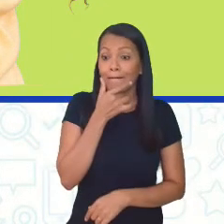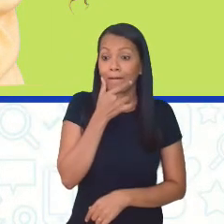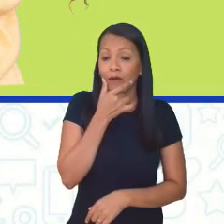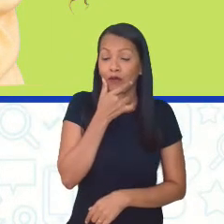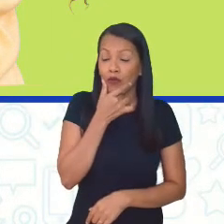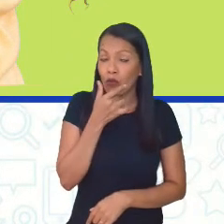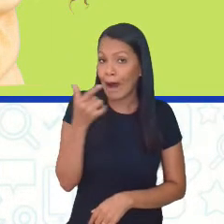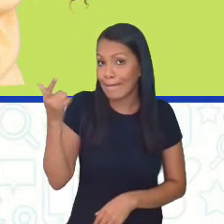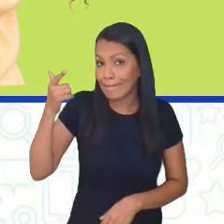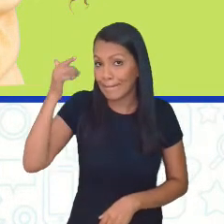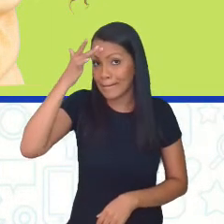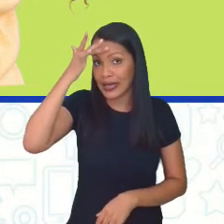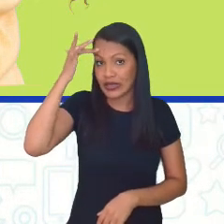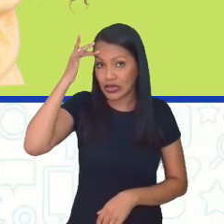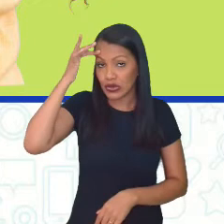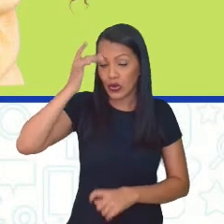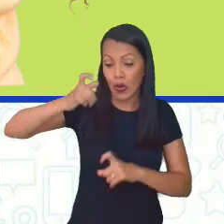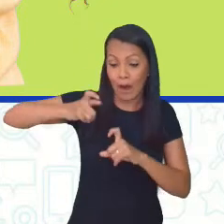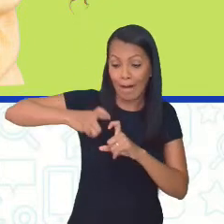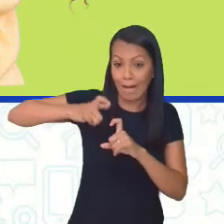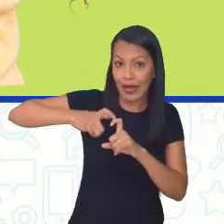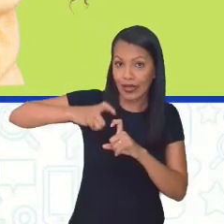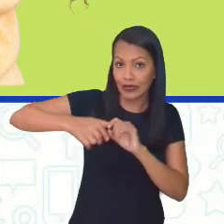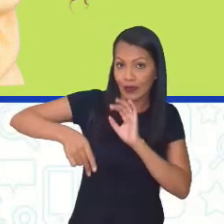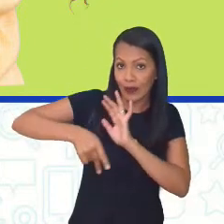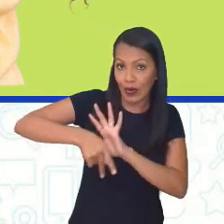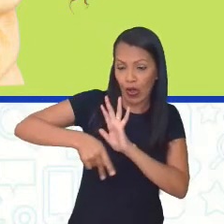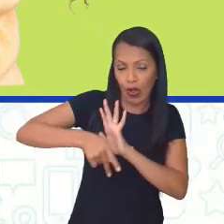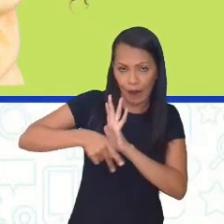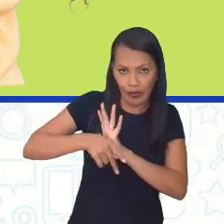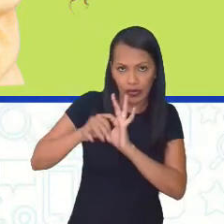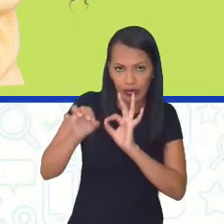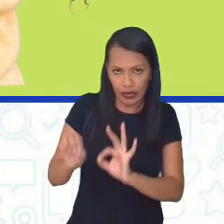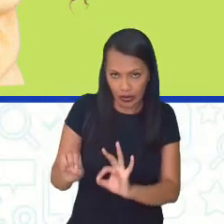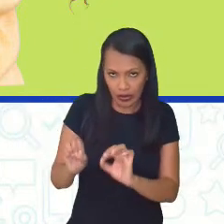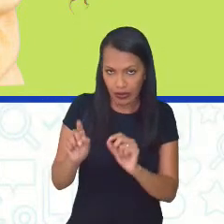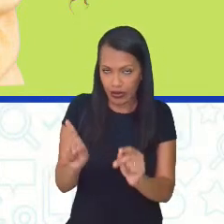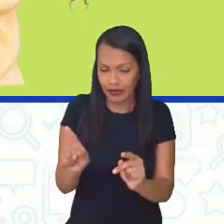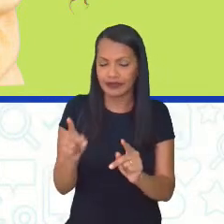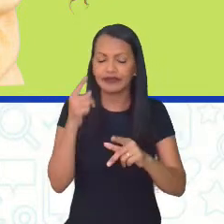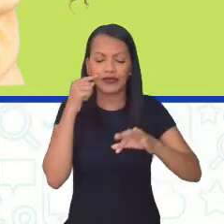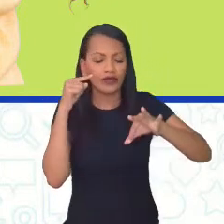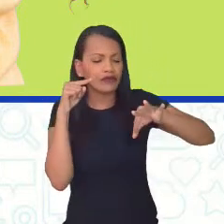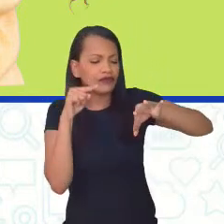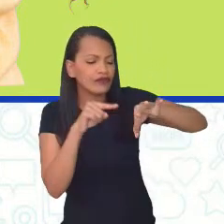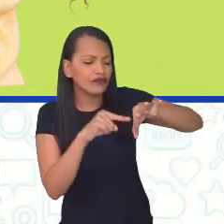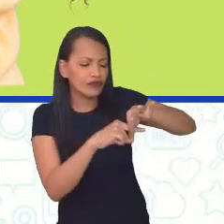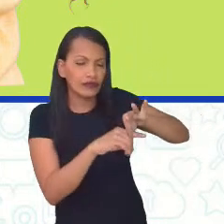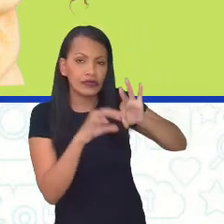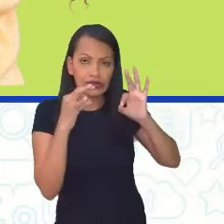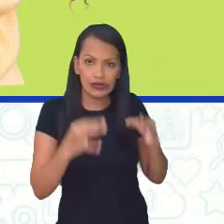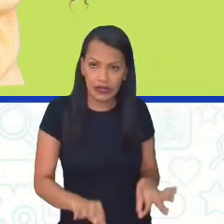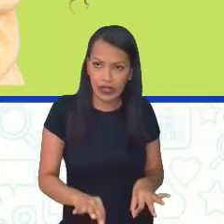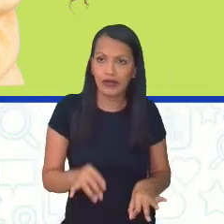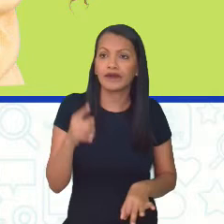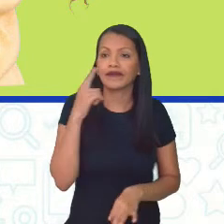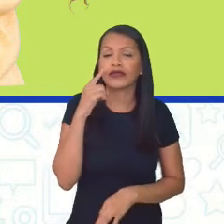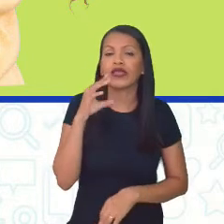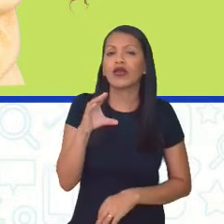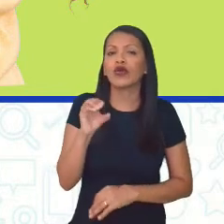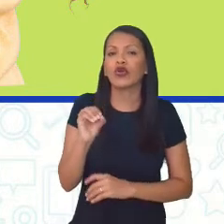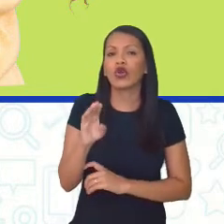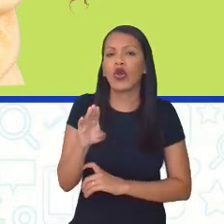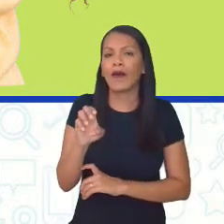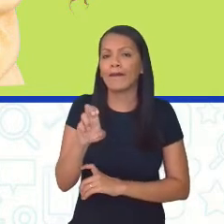ginecologista. E pode ser constituído também, como eu disse a vocês, cobre, prata, o hormonal, e